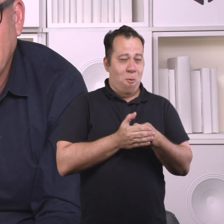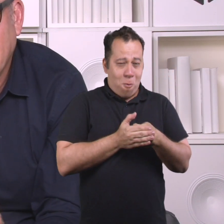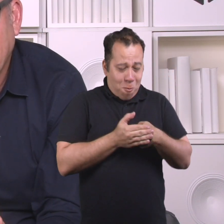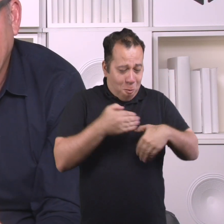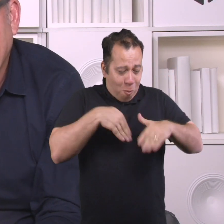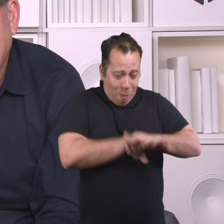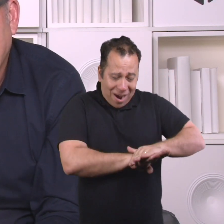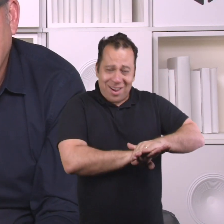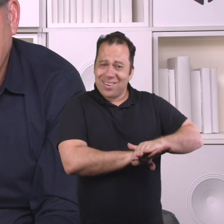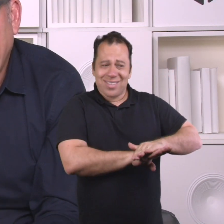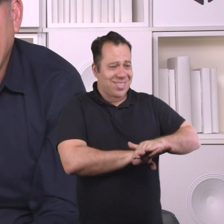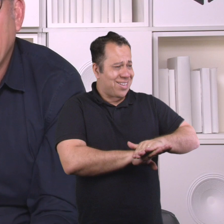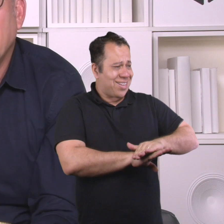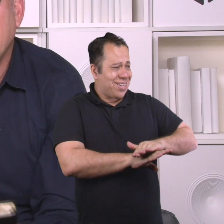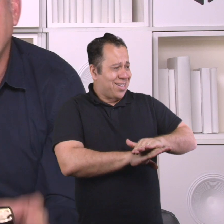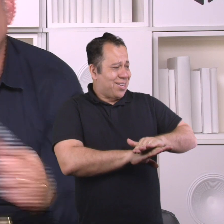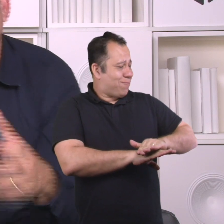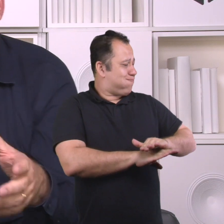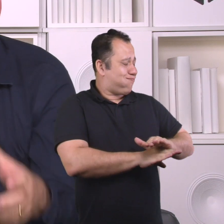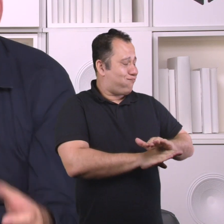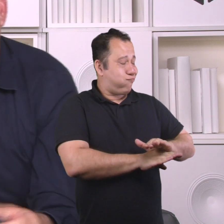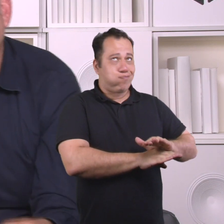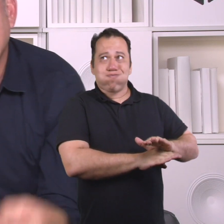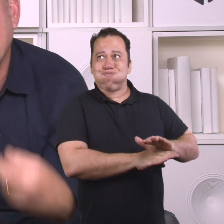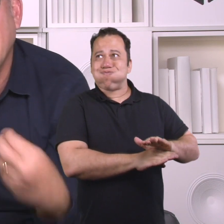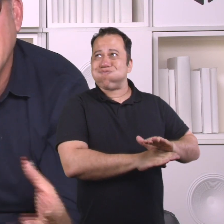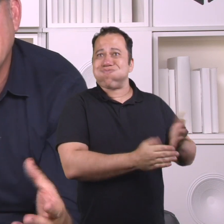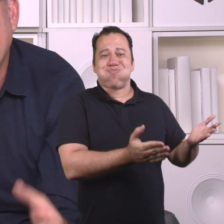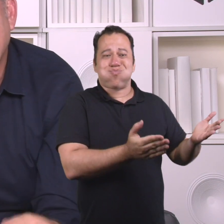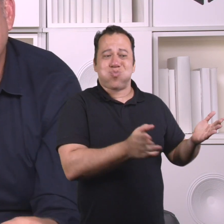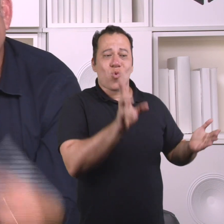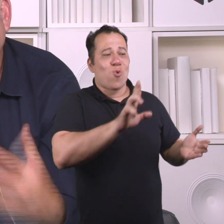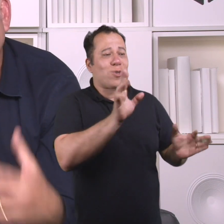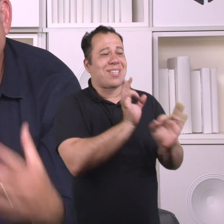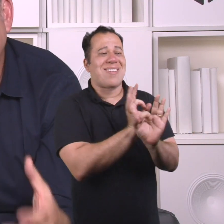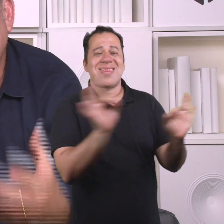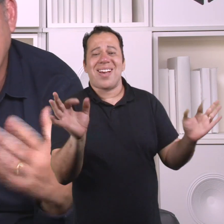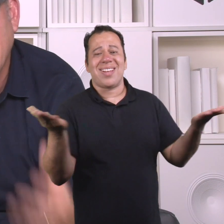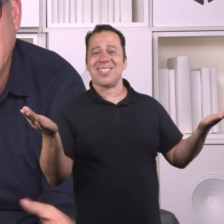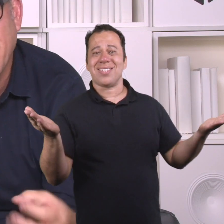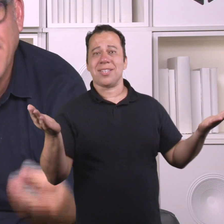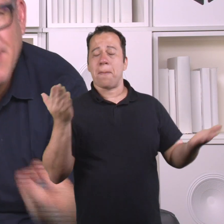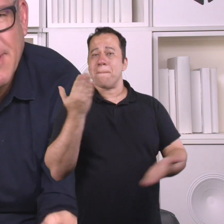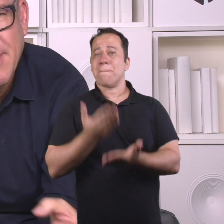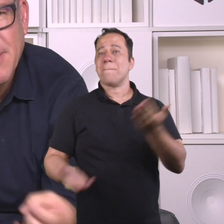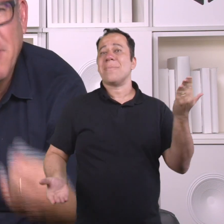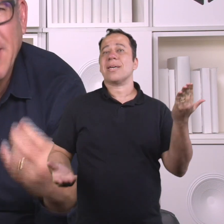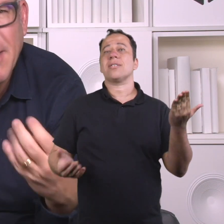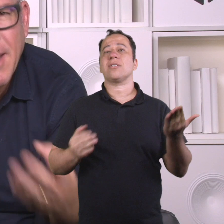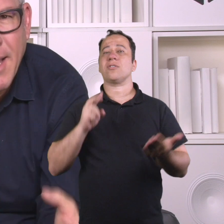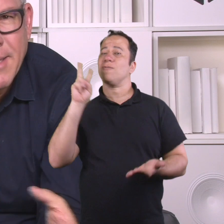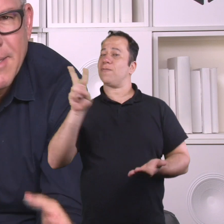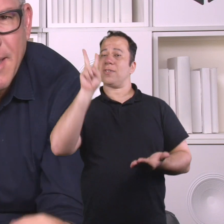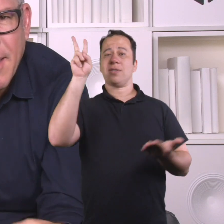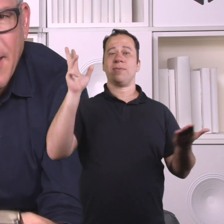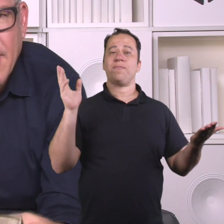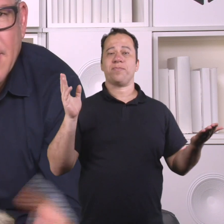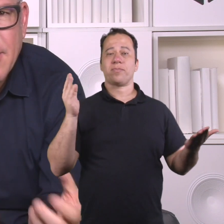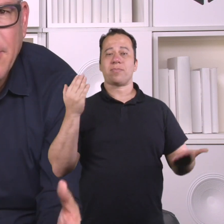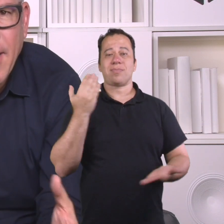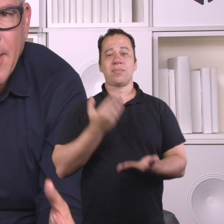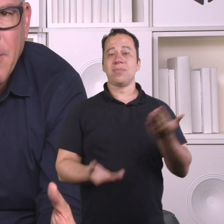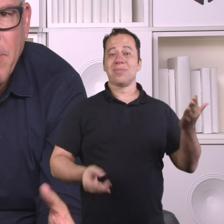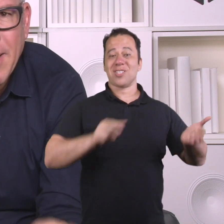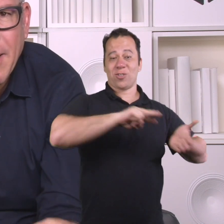amaldiçoada. Porque os recursos de Deus, as riquezas de Deus, inclusive as riquezas financeiras, materiais,